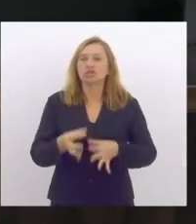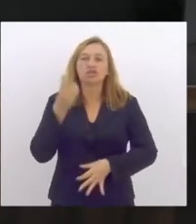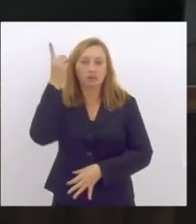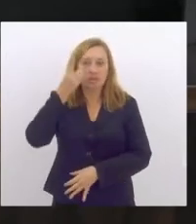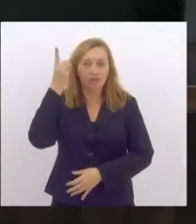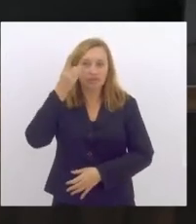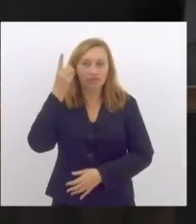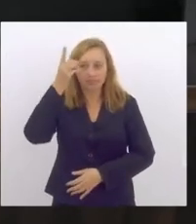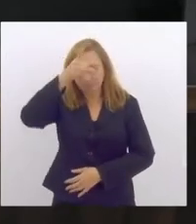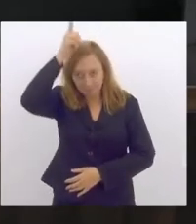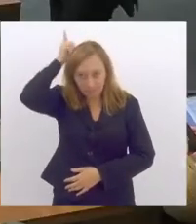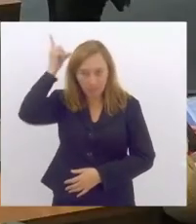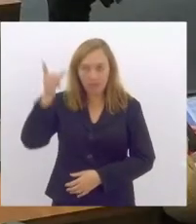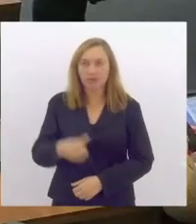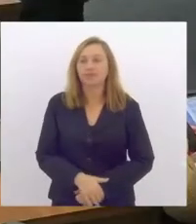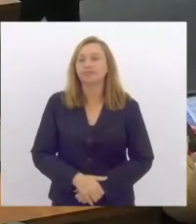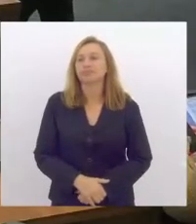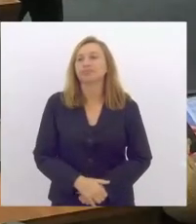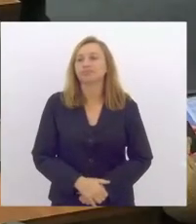deputado Luiz Paulo.